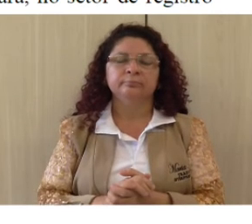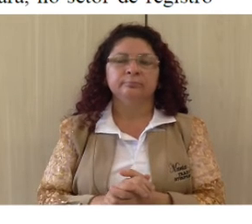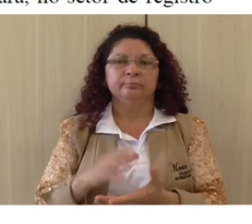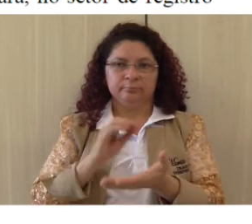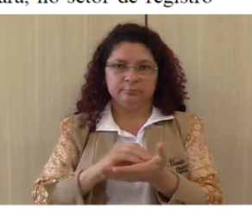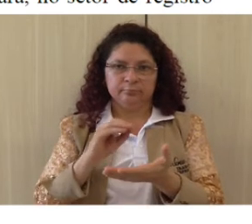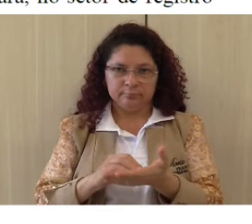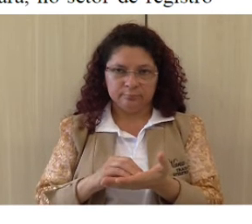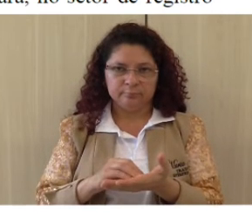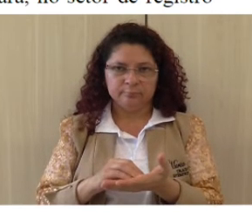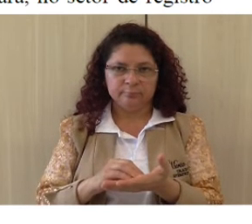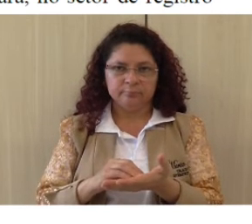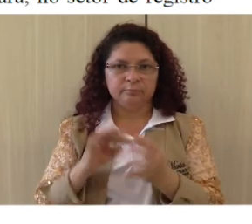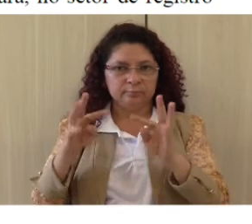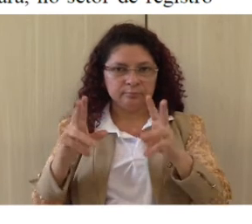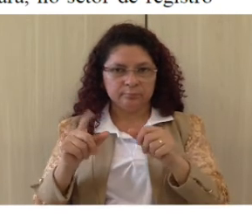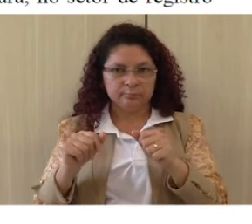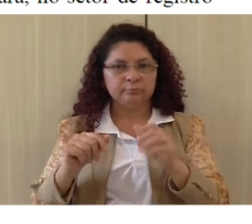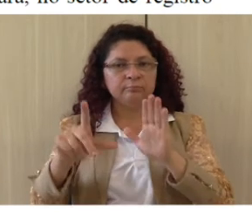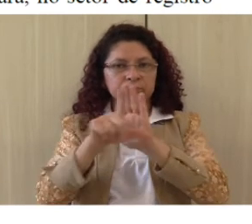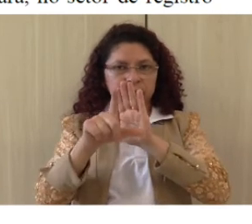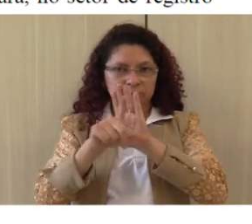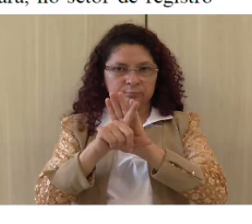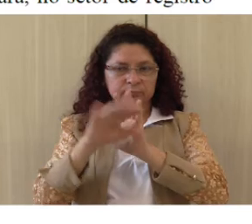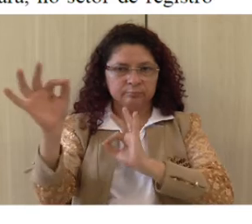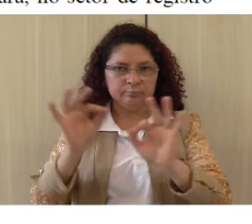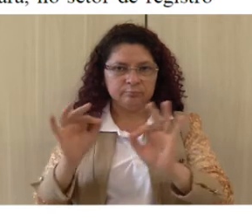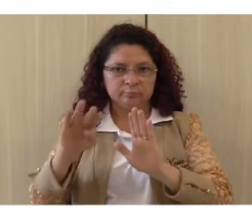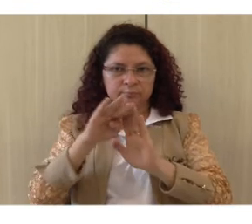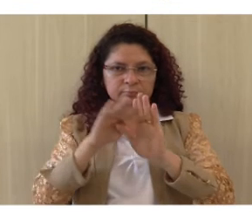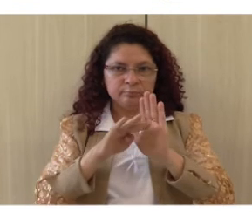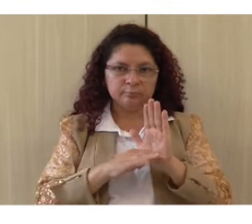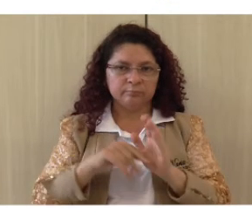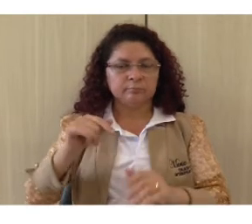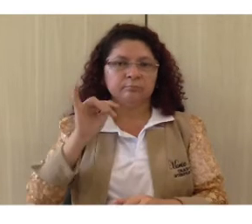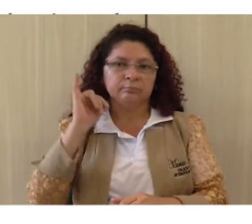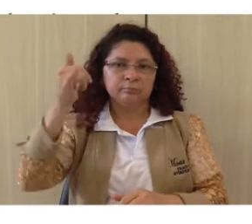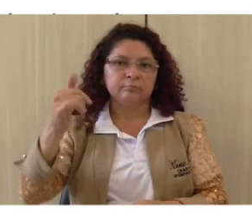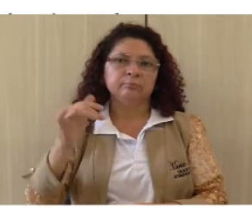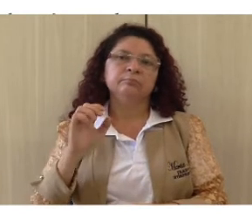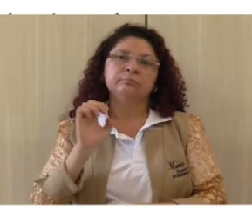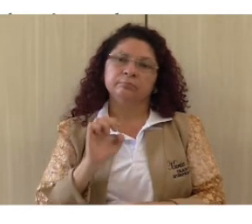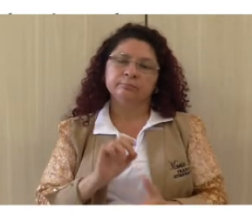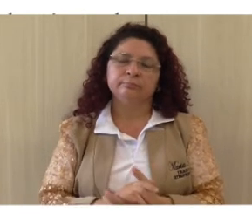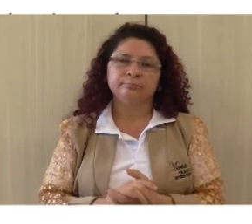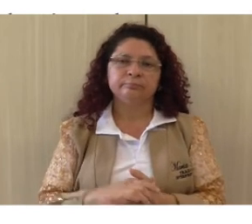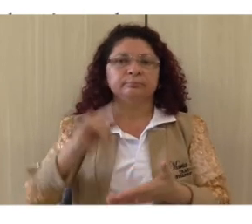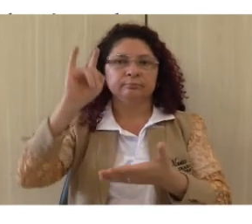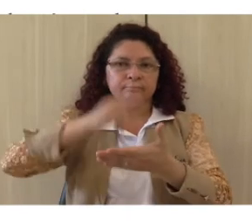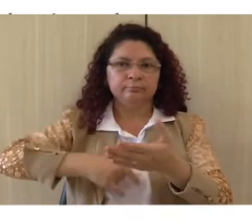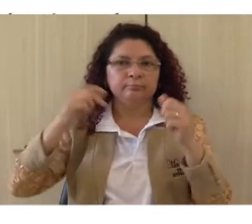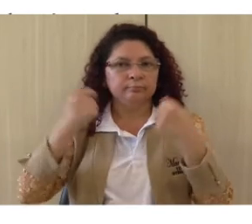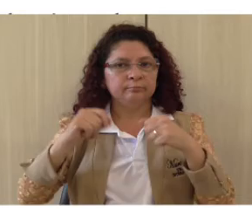e ao atendimento de todos os requisitos legais e regulamentares constantes neste edital, inclusive a documentação necessária